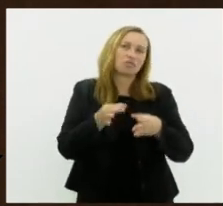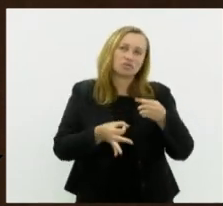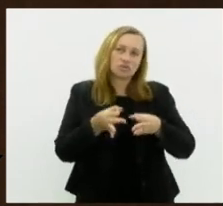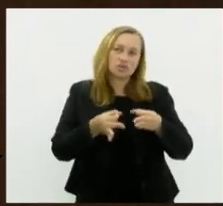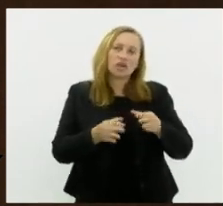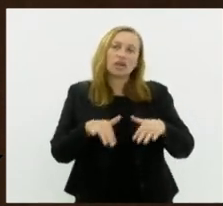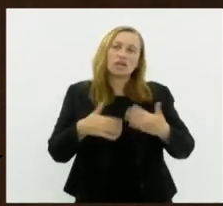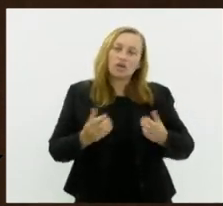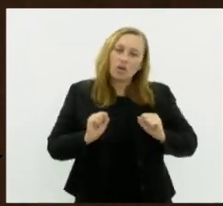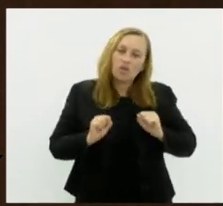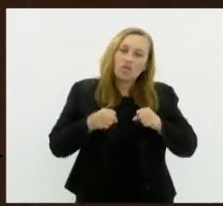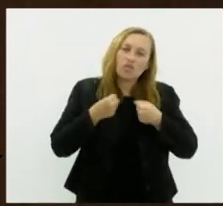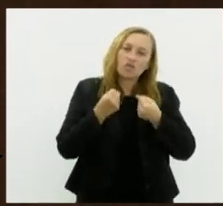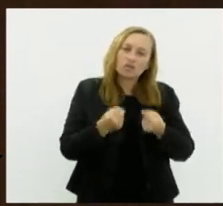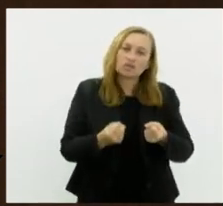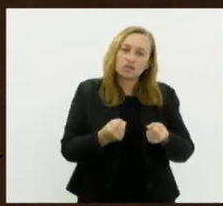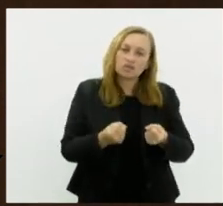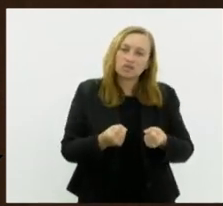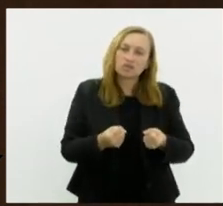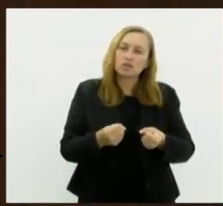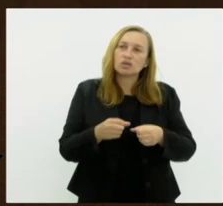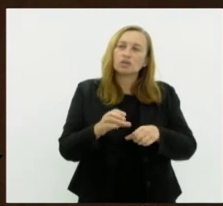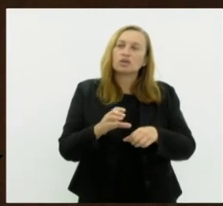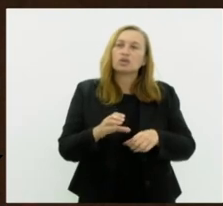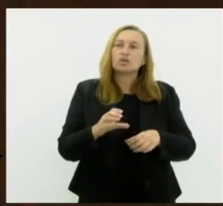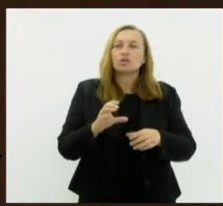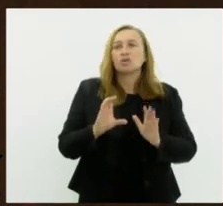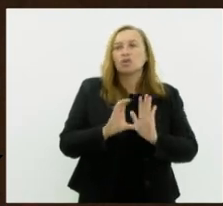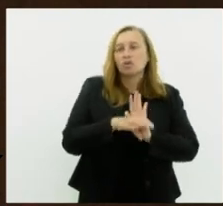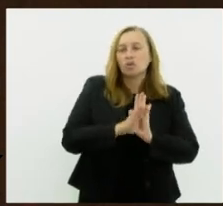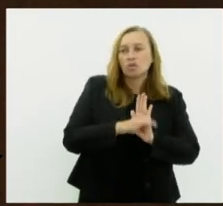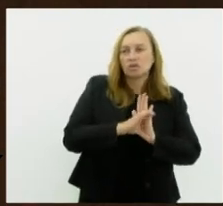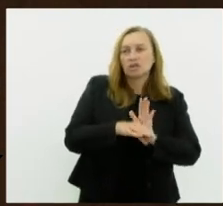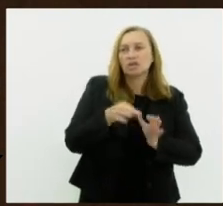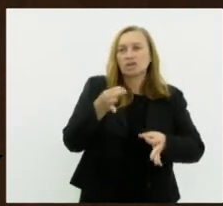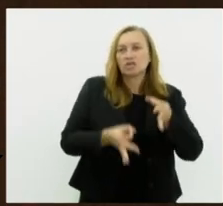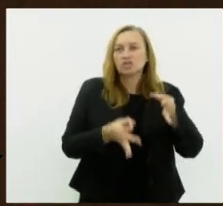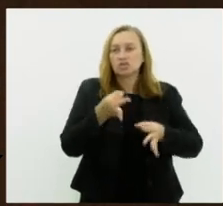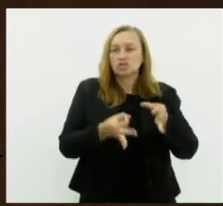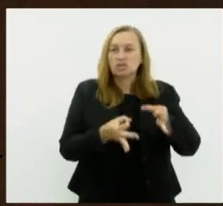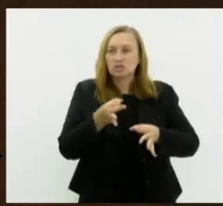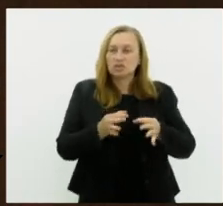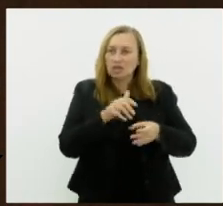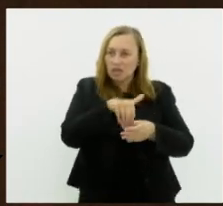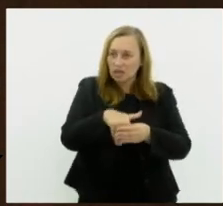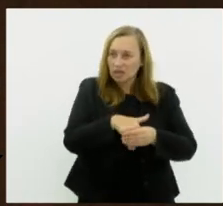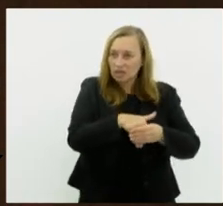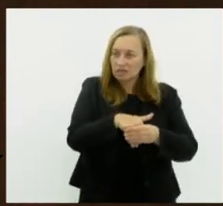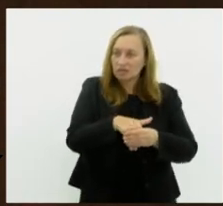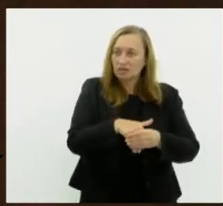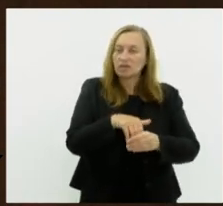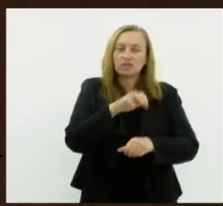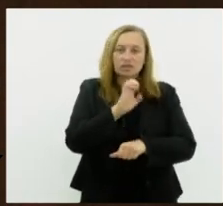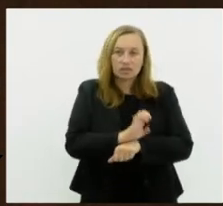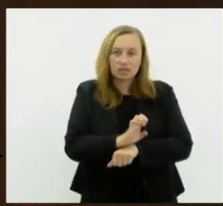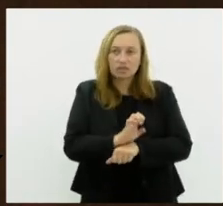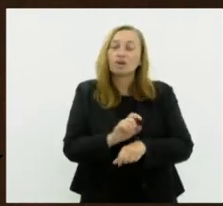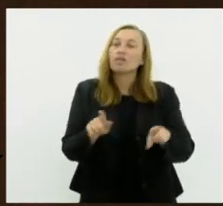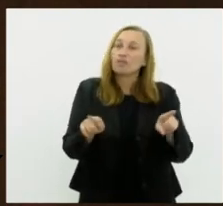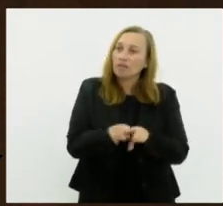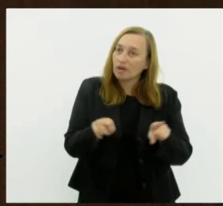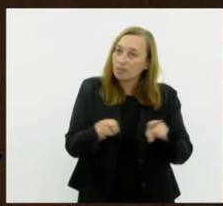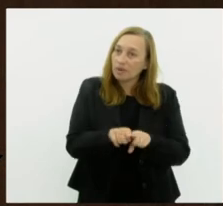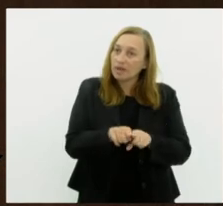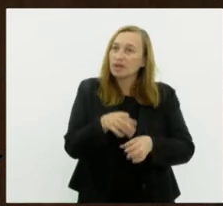quis reforçar o conceito que a justiça eleitoral, nesse caso a estadual, também